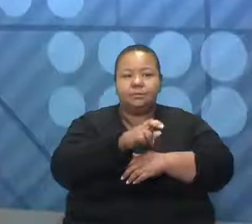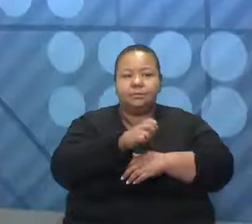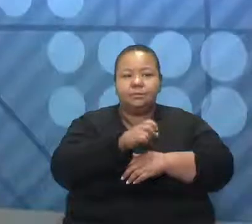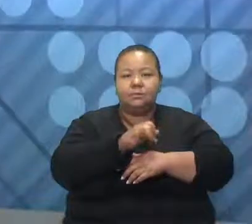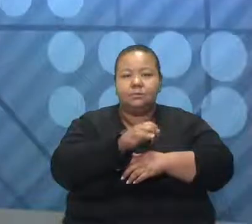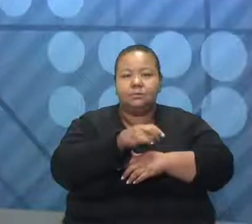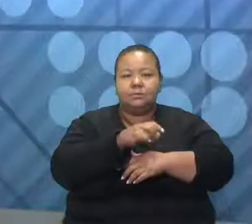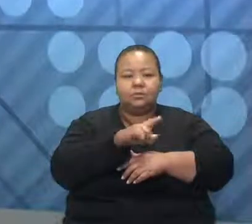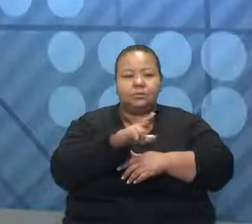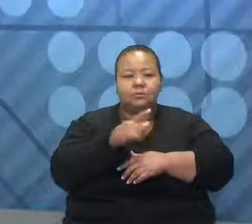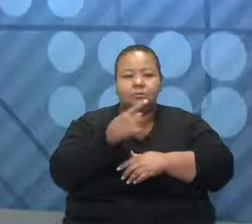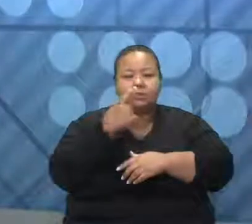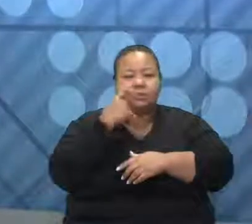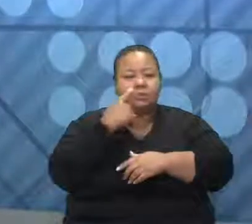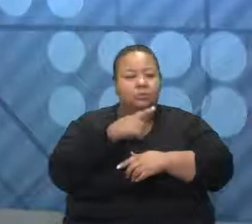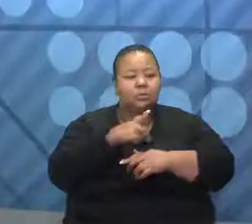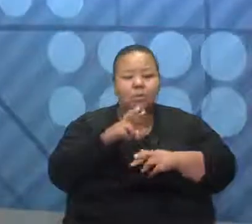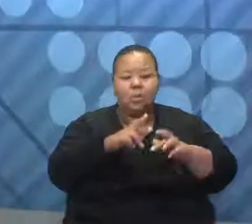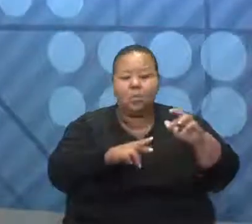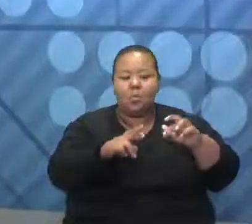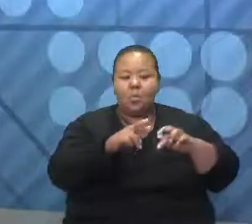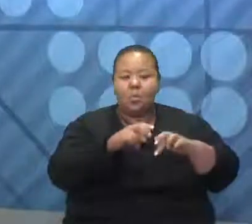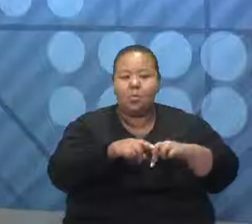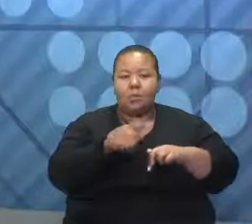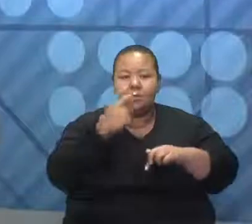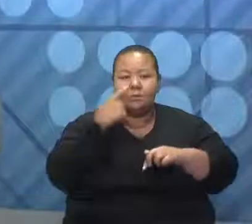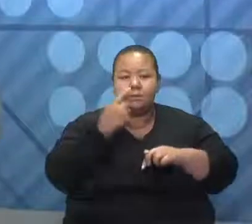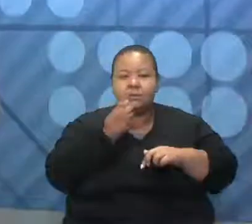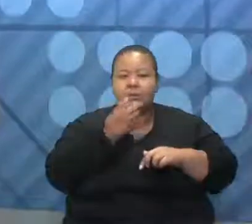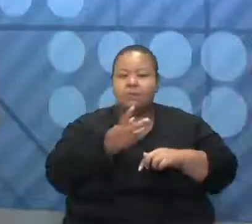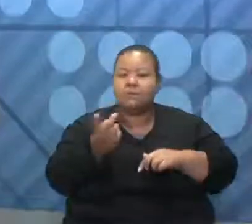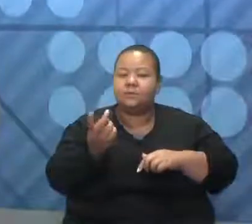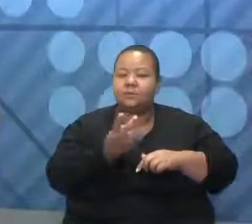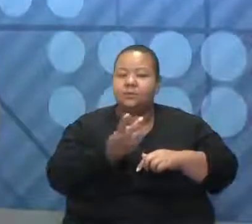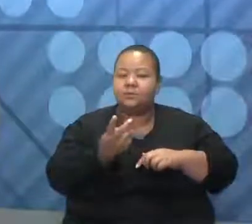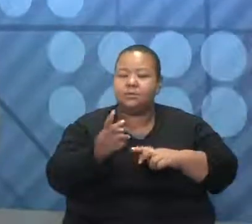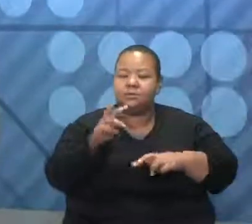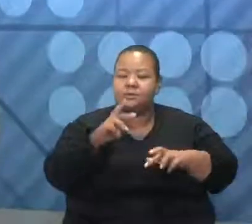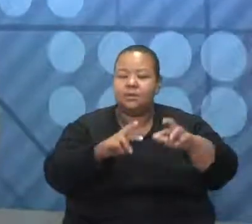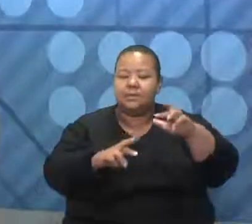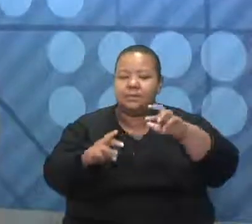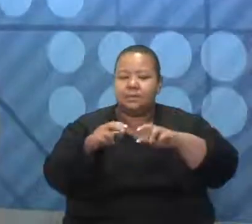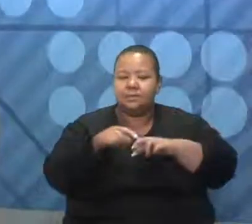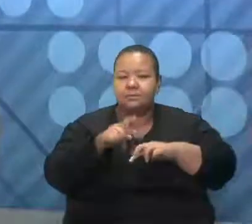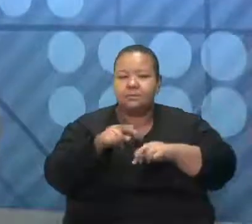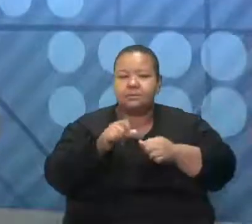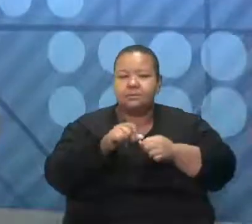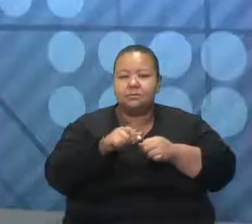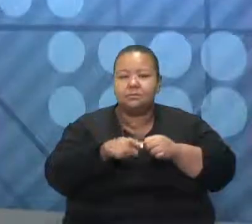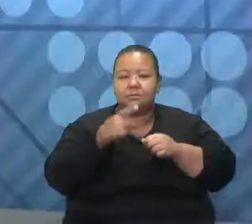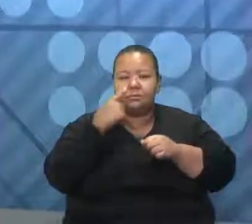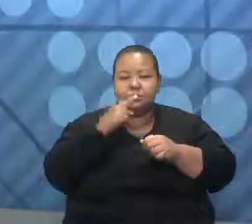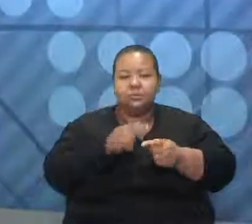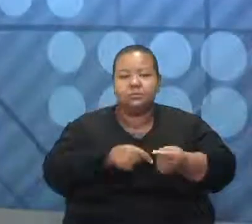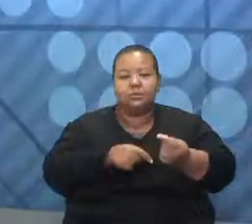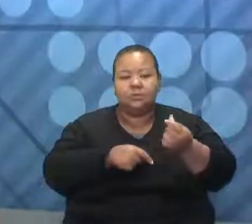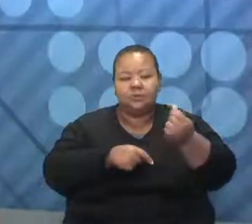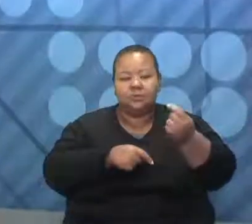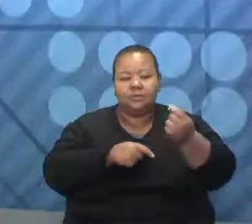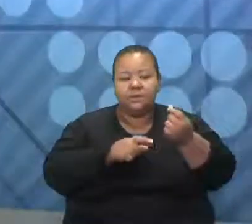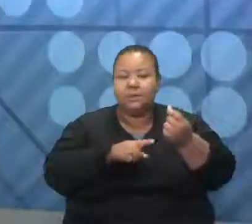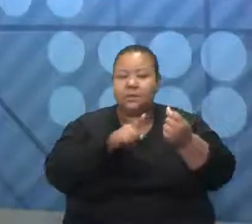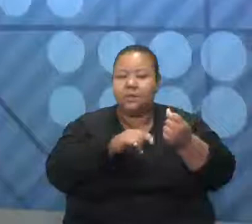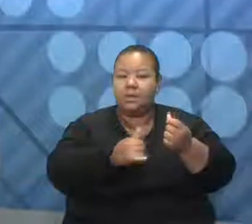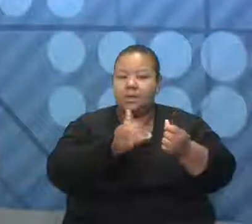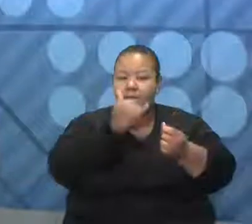não analisei. Então, é interessante então, fazer duas análises. É aquilo que eu falo. Se o financeiro é uma